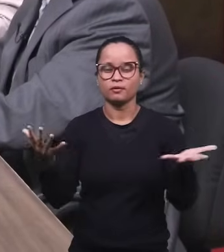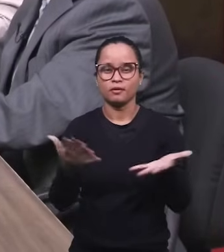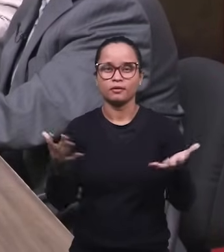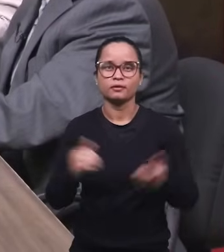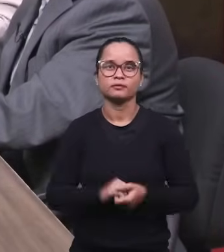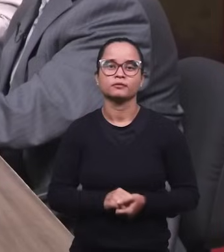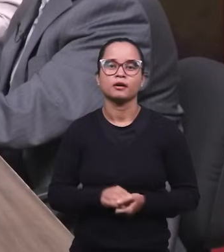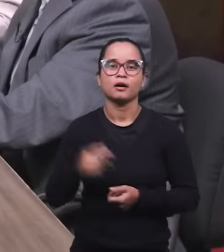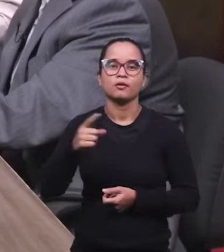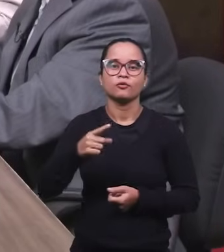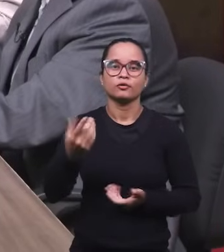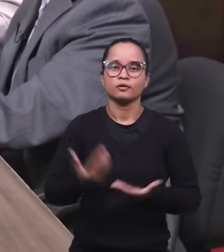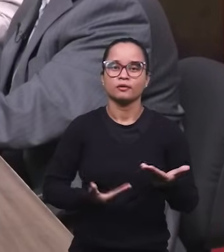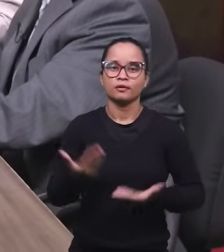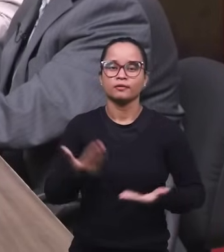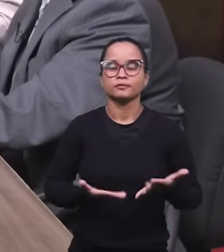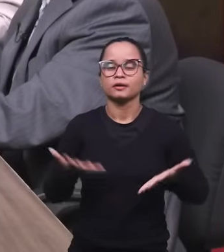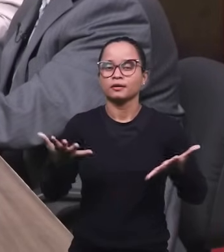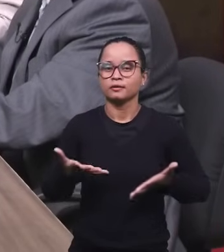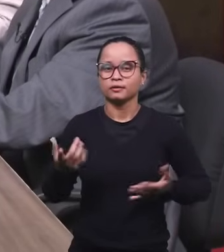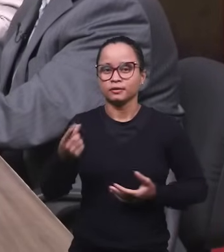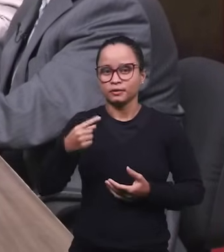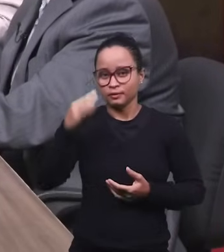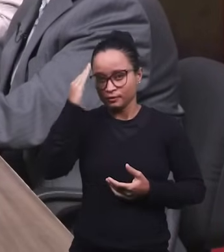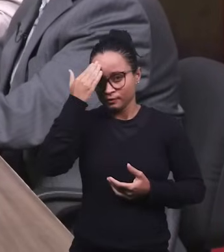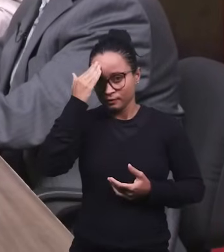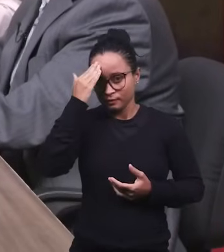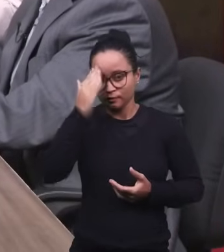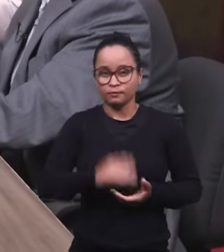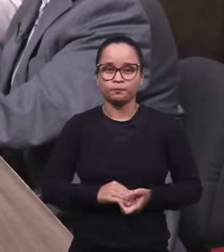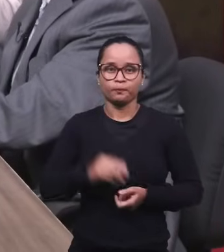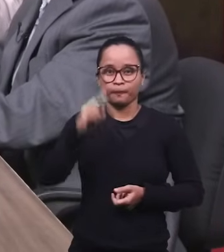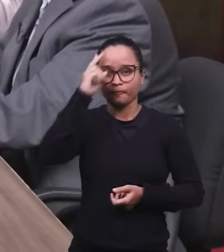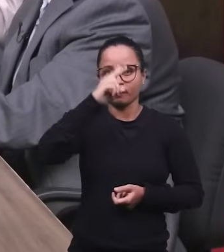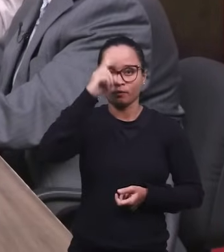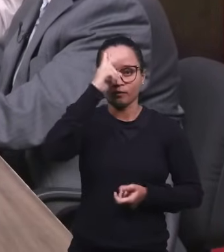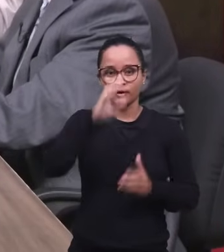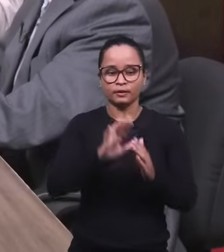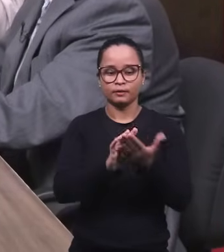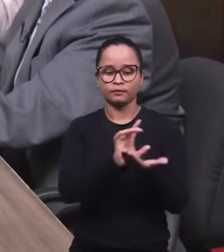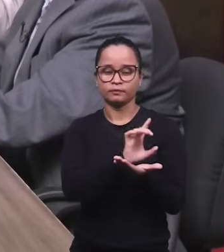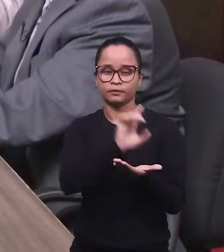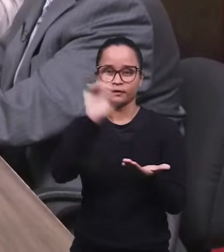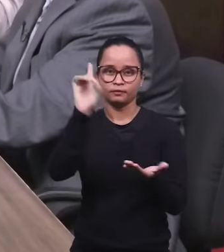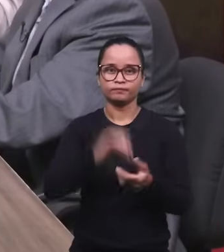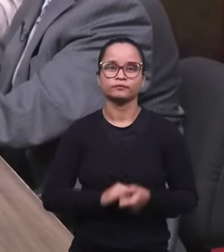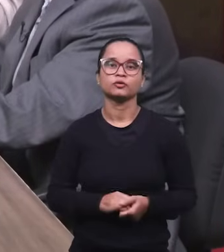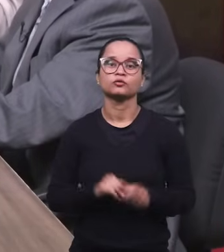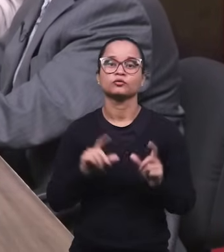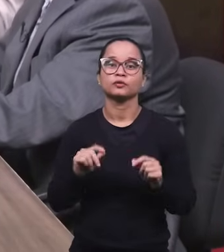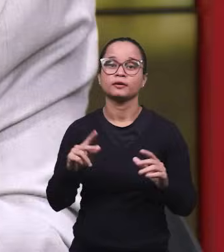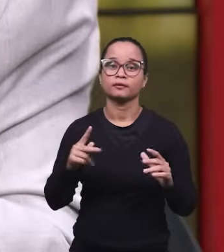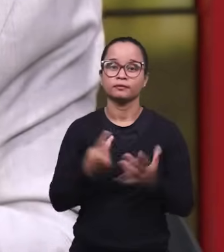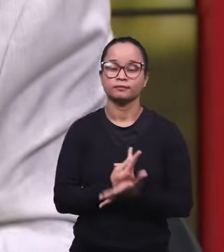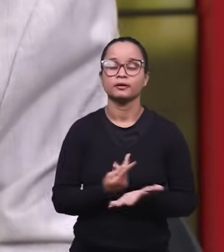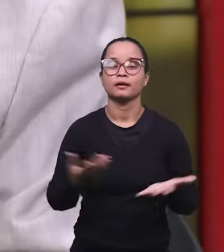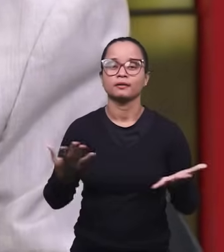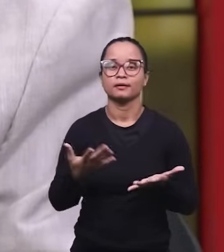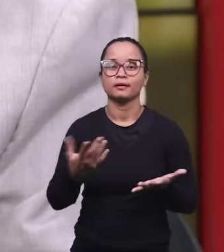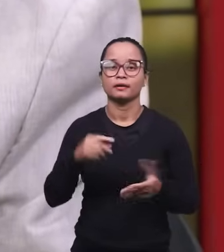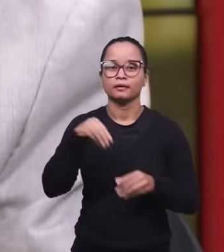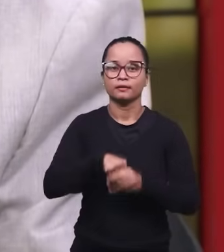introdução, dando aos nossos irmãos essa compreensão dessa história bíblica, desse evento